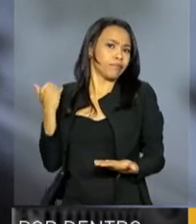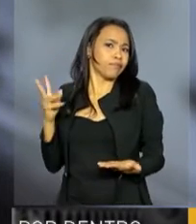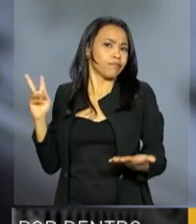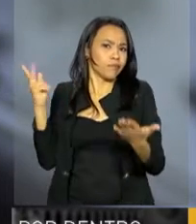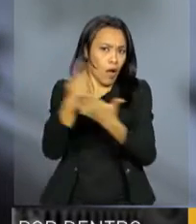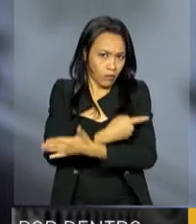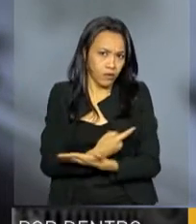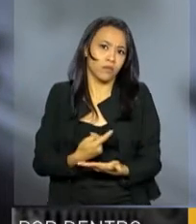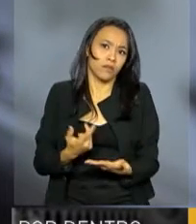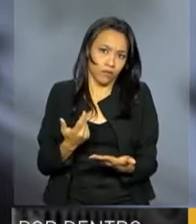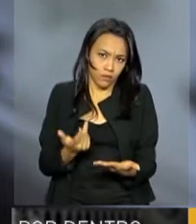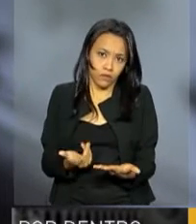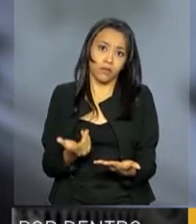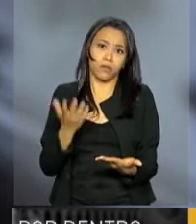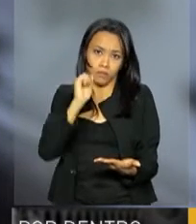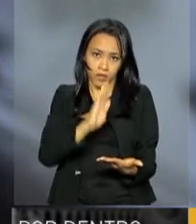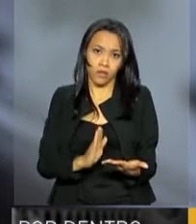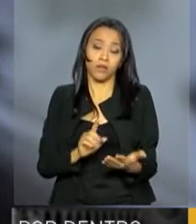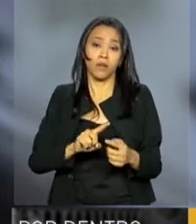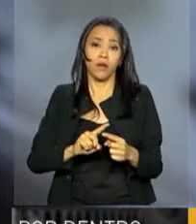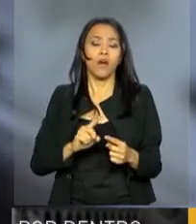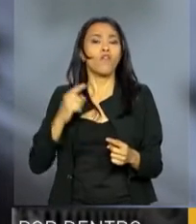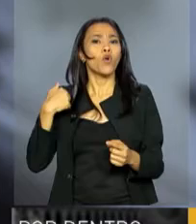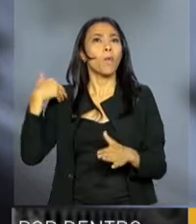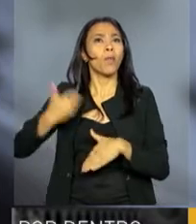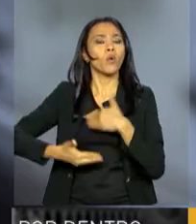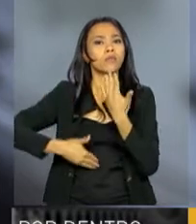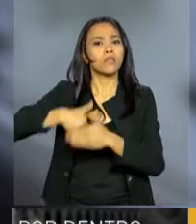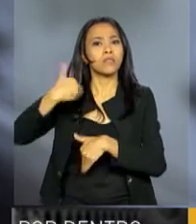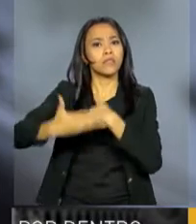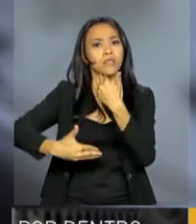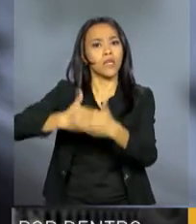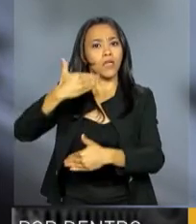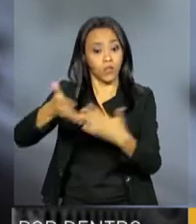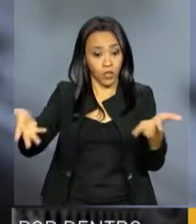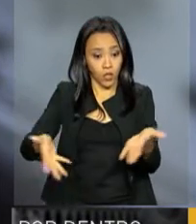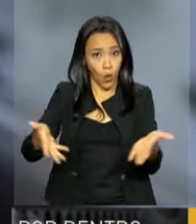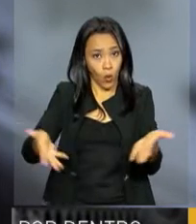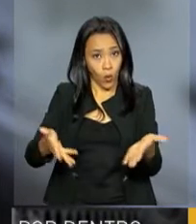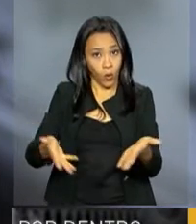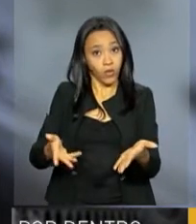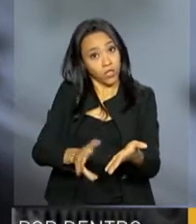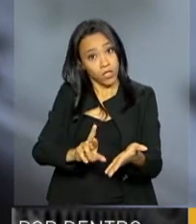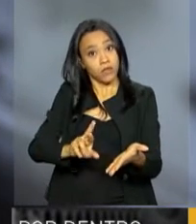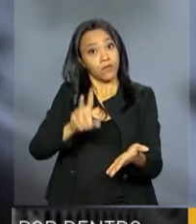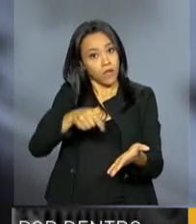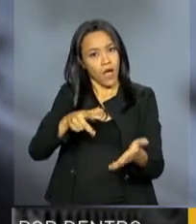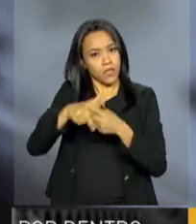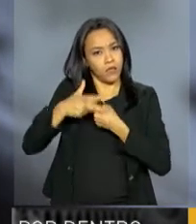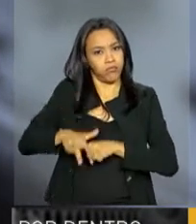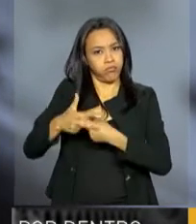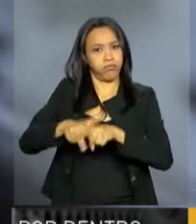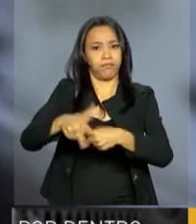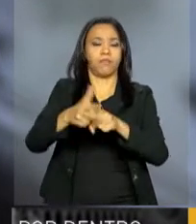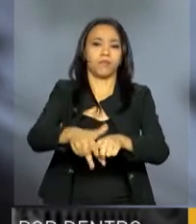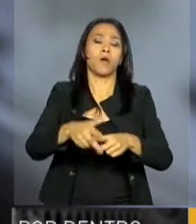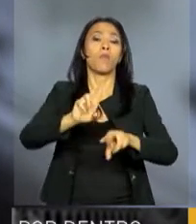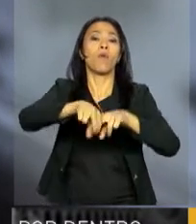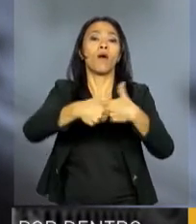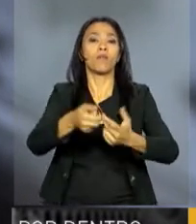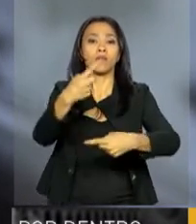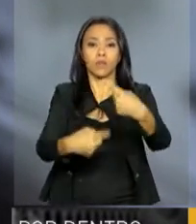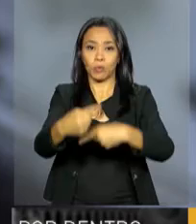de cobertura vegetal nativa no brasil um processo que felizmente está sendo completamente contornado as políticas